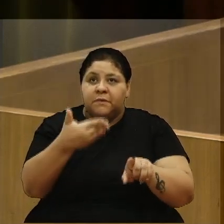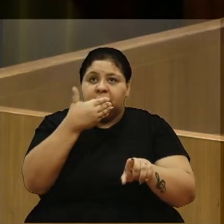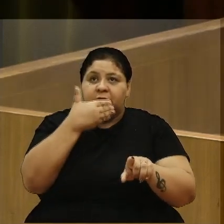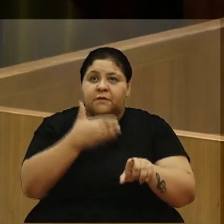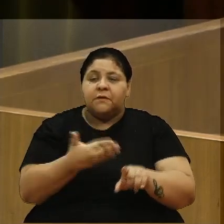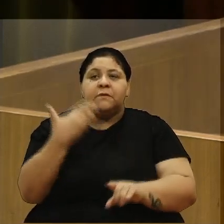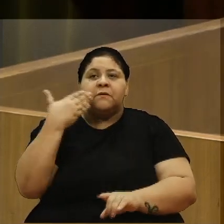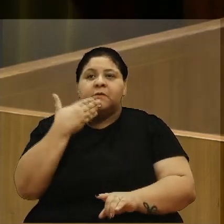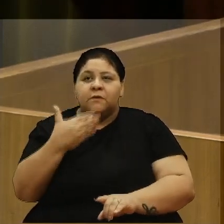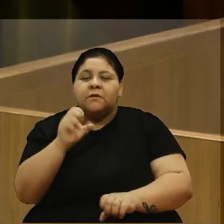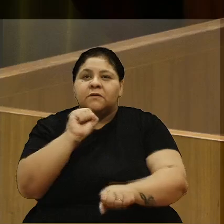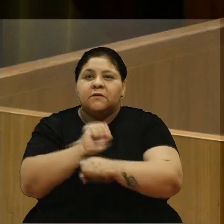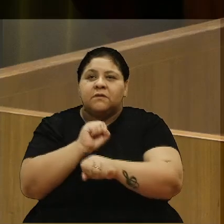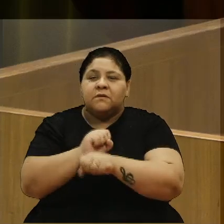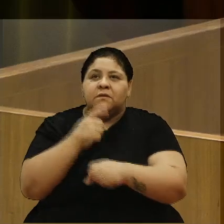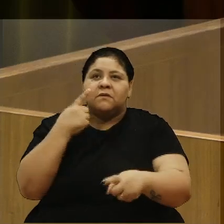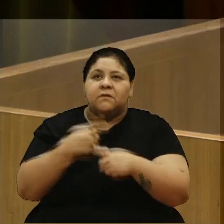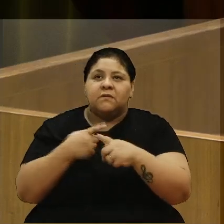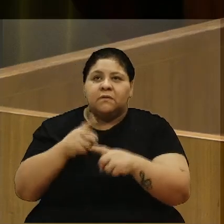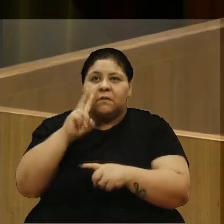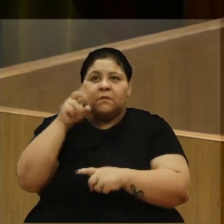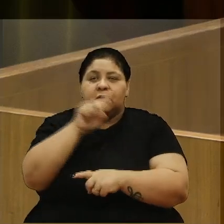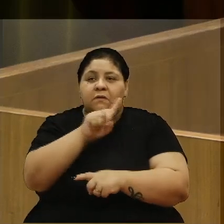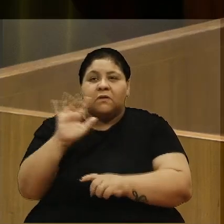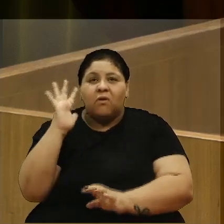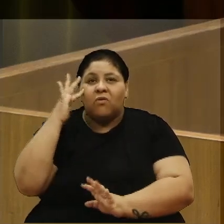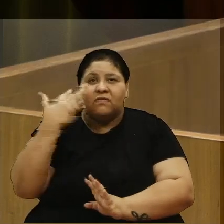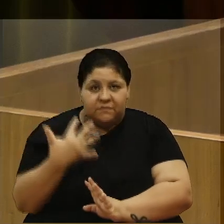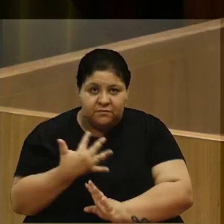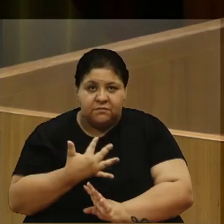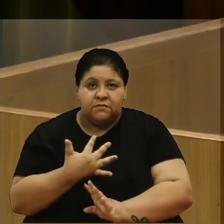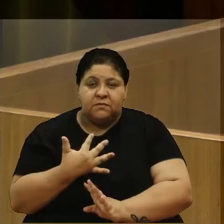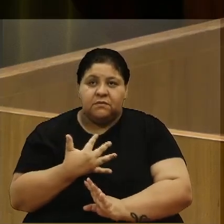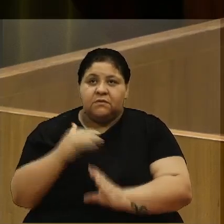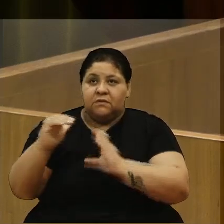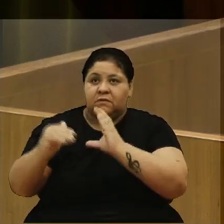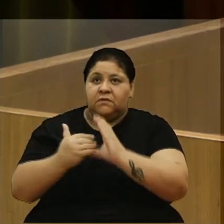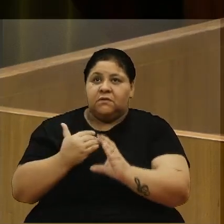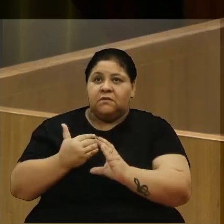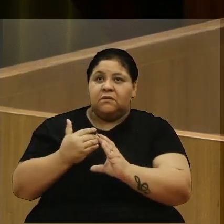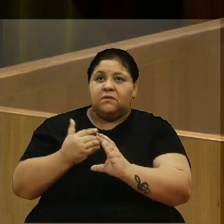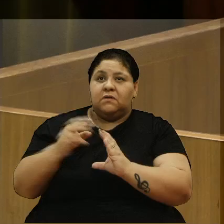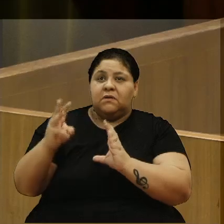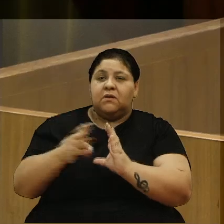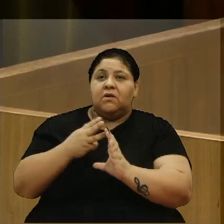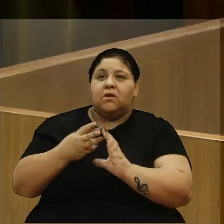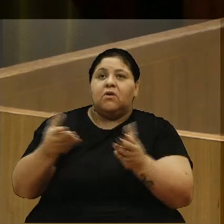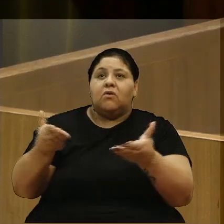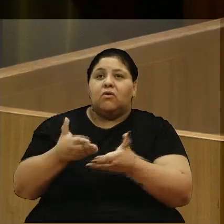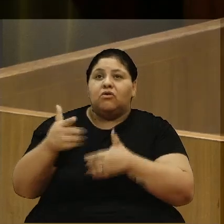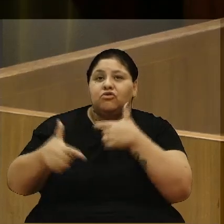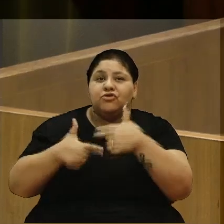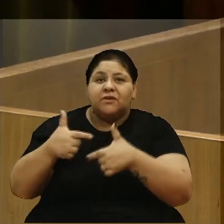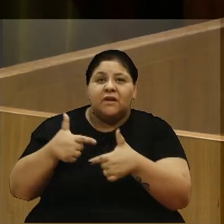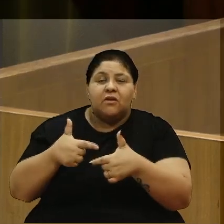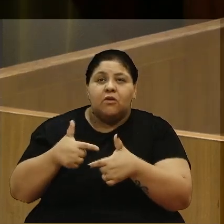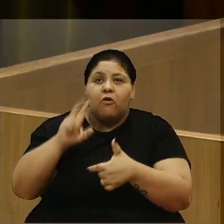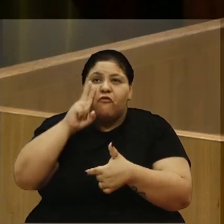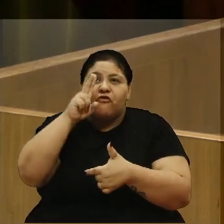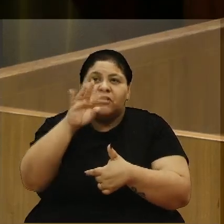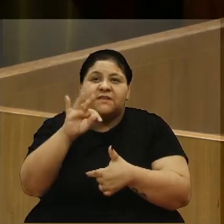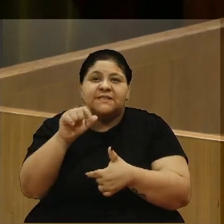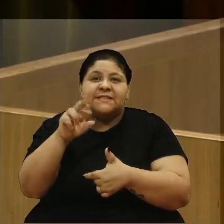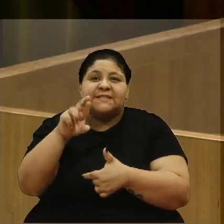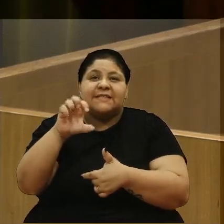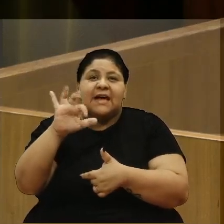me pediram para esperar porque a força-tarefa não estava mais acontecendo. Recebi relatos hoje de que a força-tarefa aconteceu hoje e ontem.